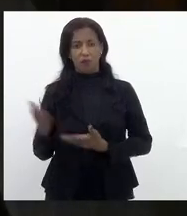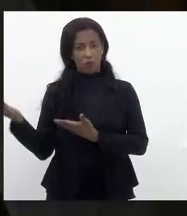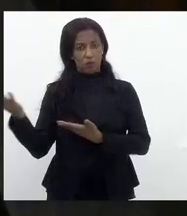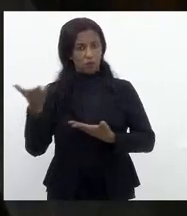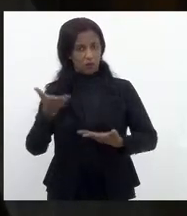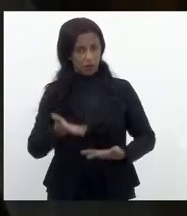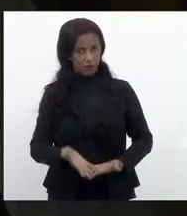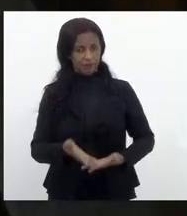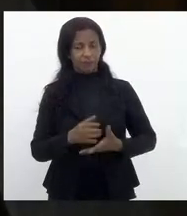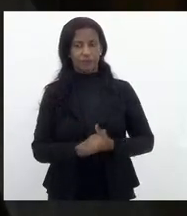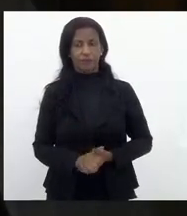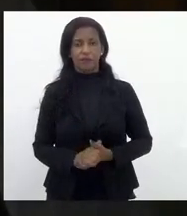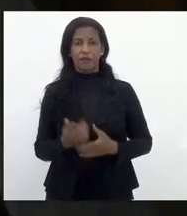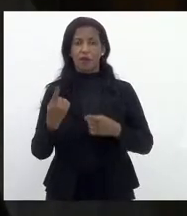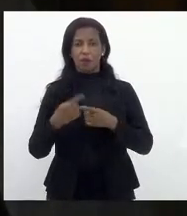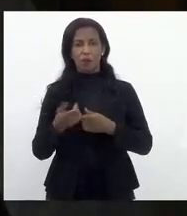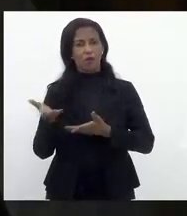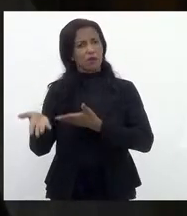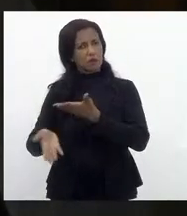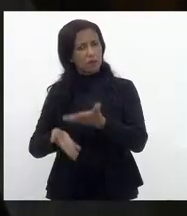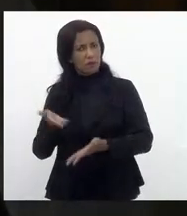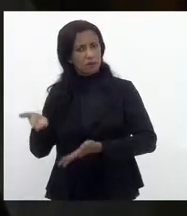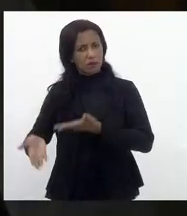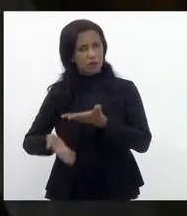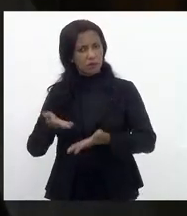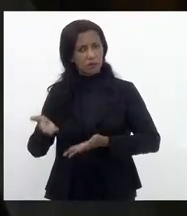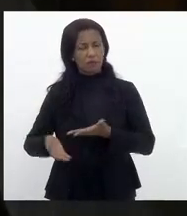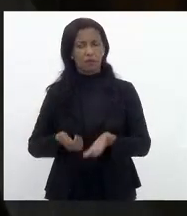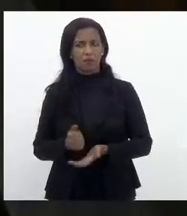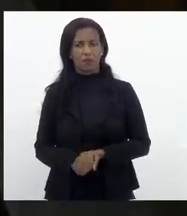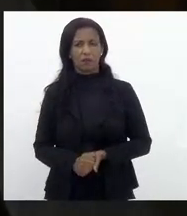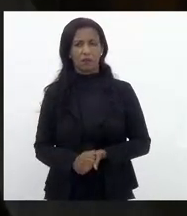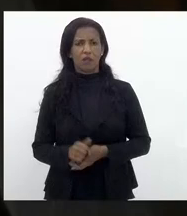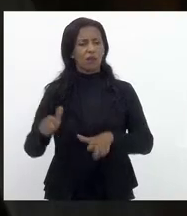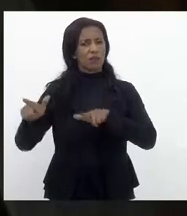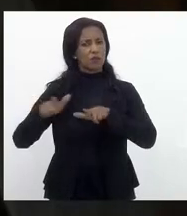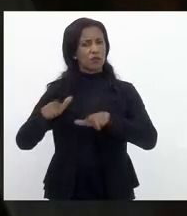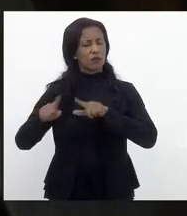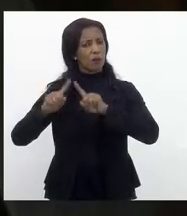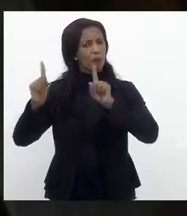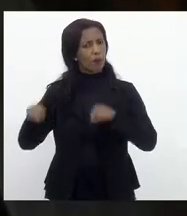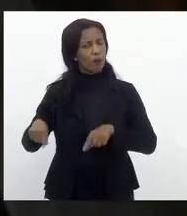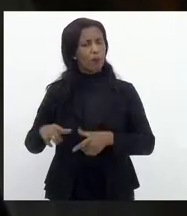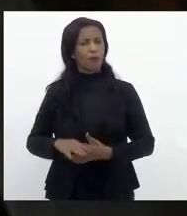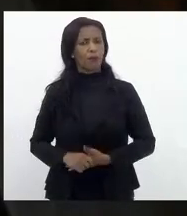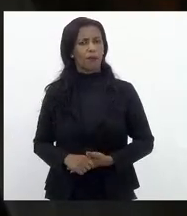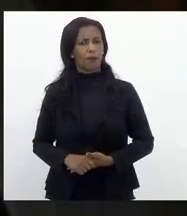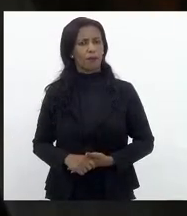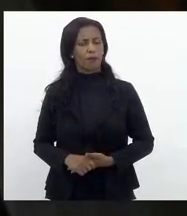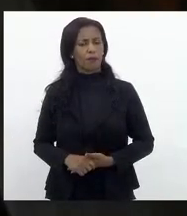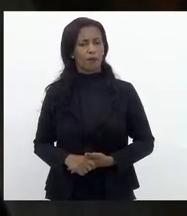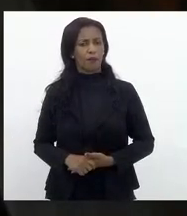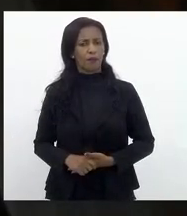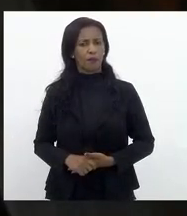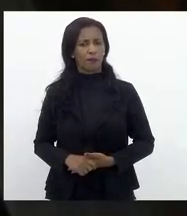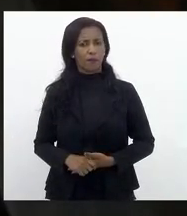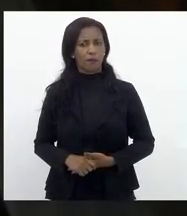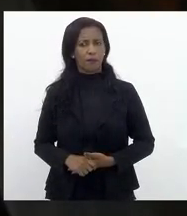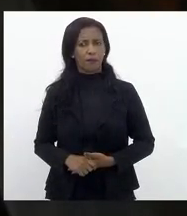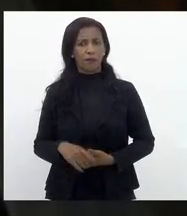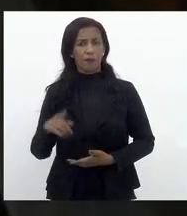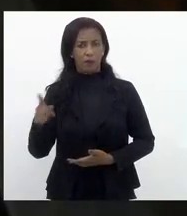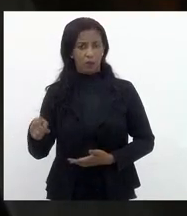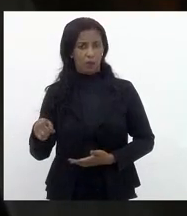tô trazendo aqui o que você está tratando de serviço público e é uma questão